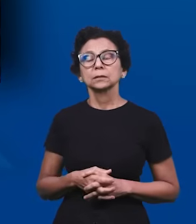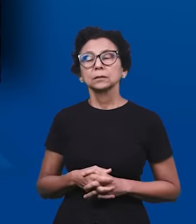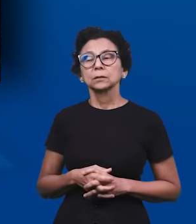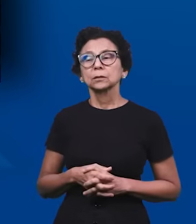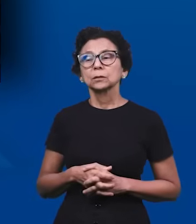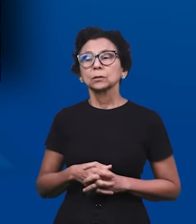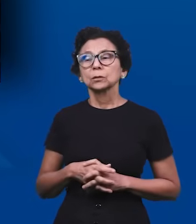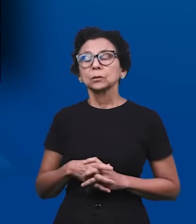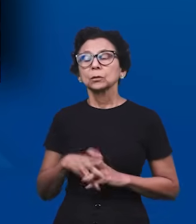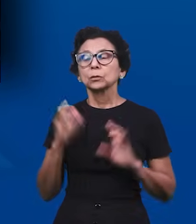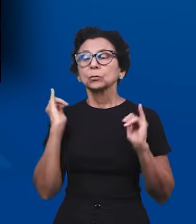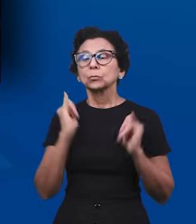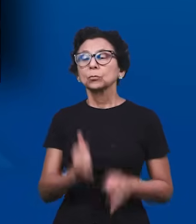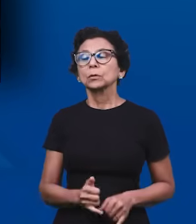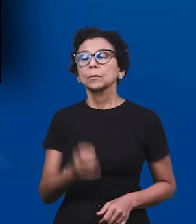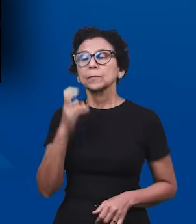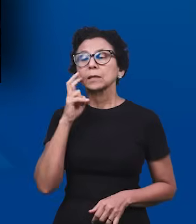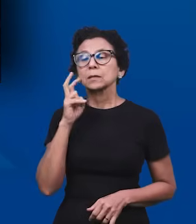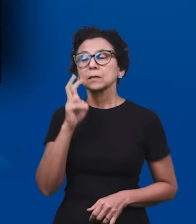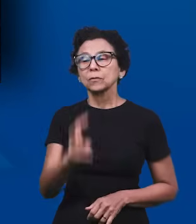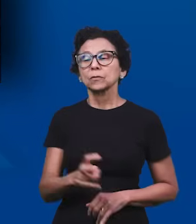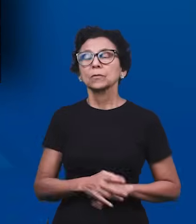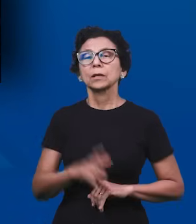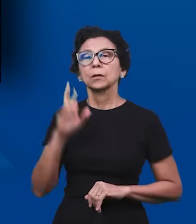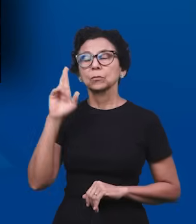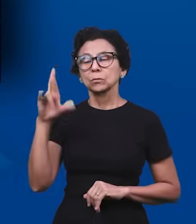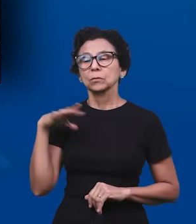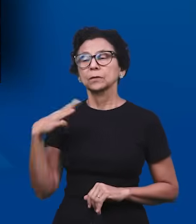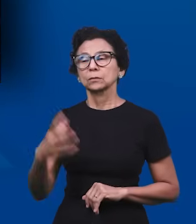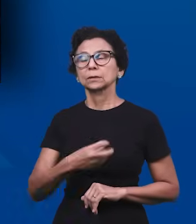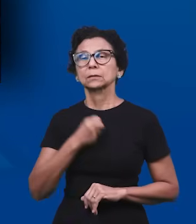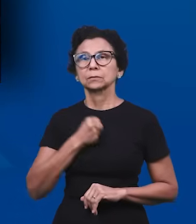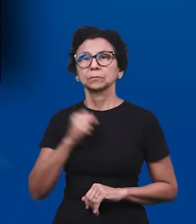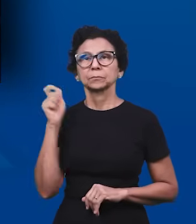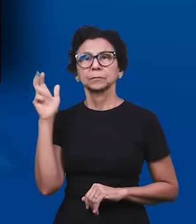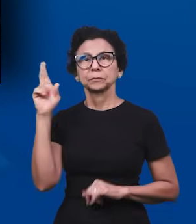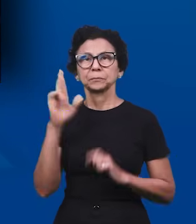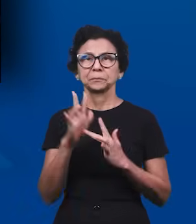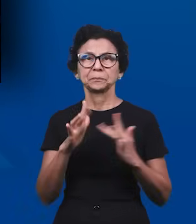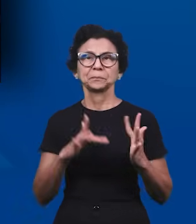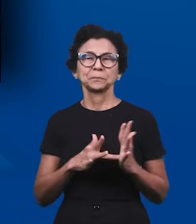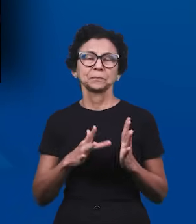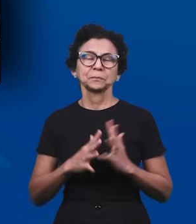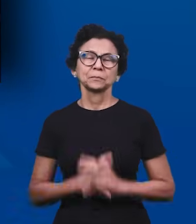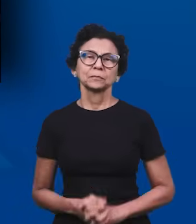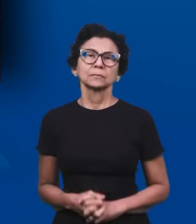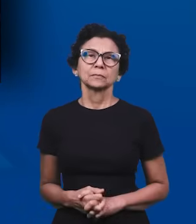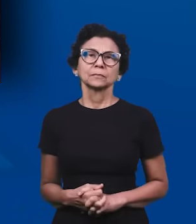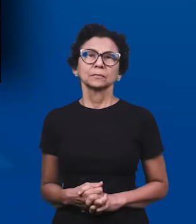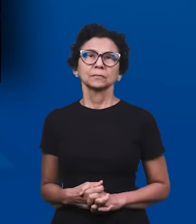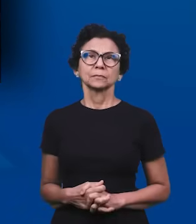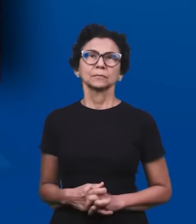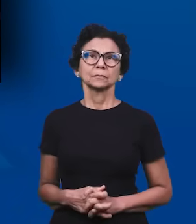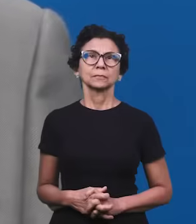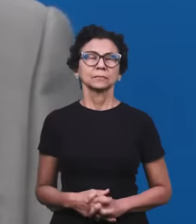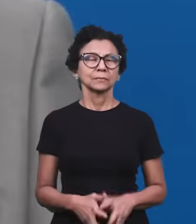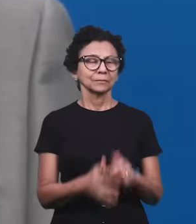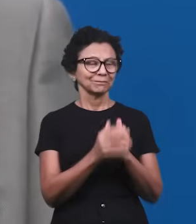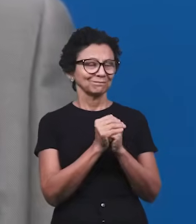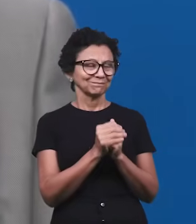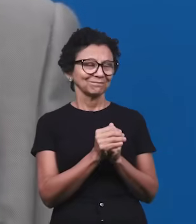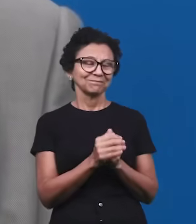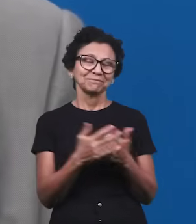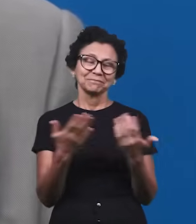vereis para sempre. O Senhor pelejará por vós e vos calareis. A paz do Senhor Jesus.